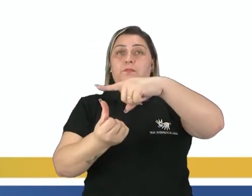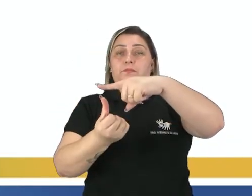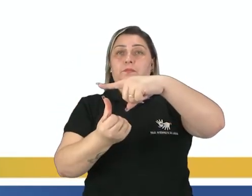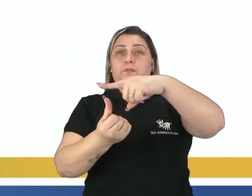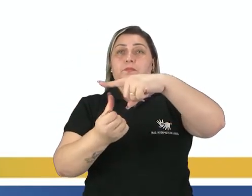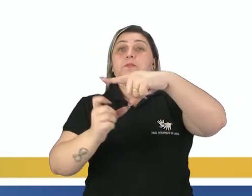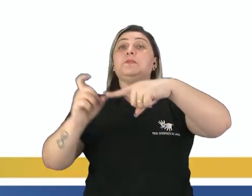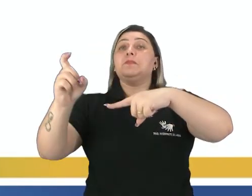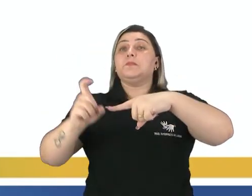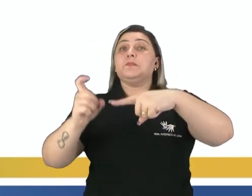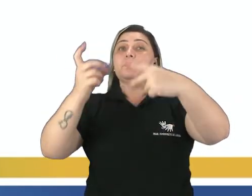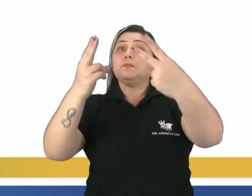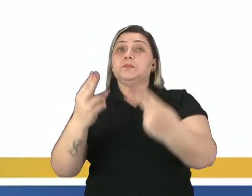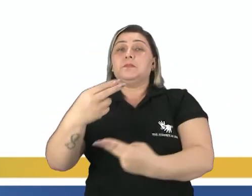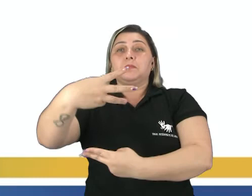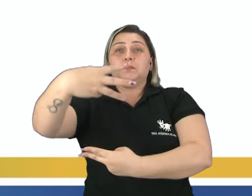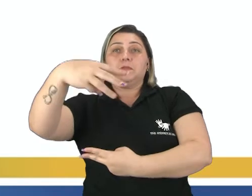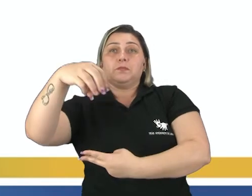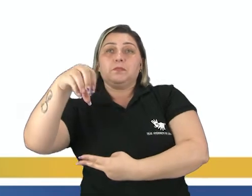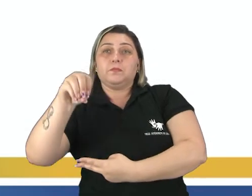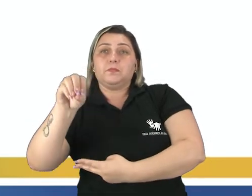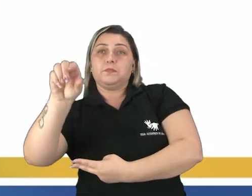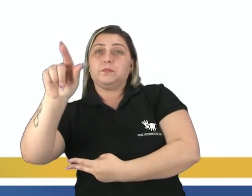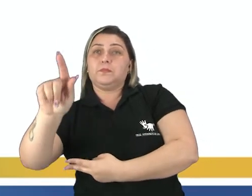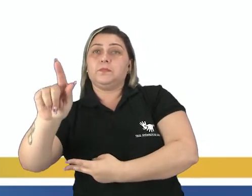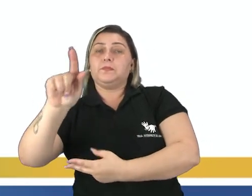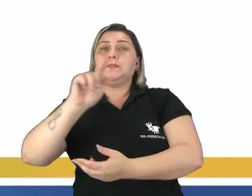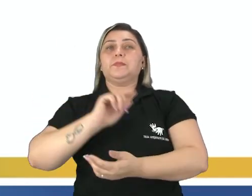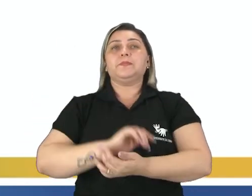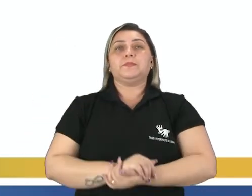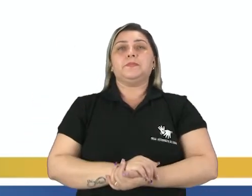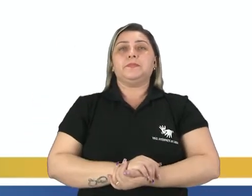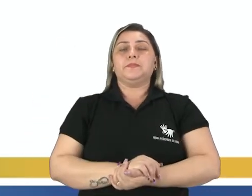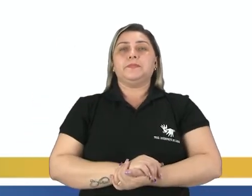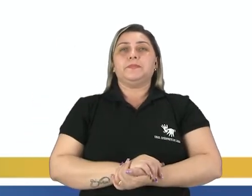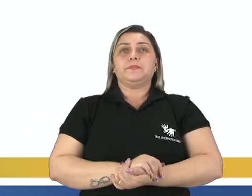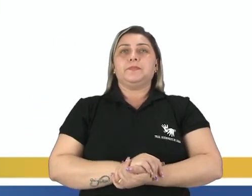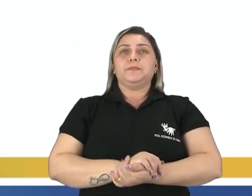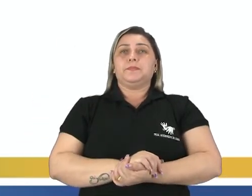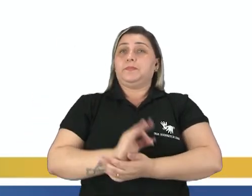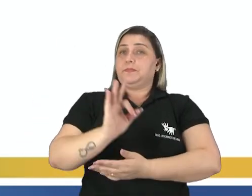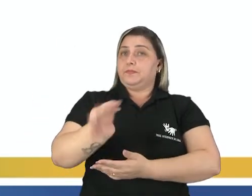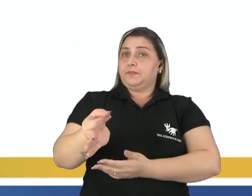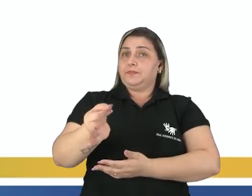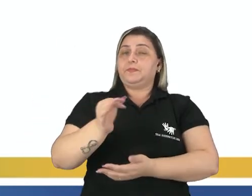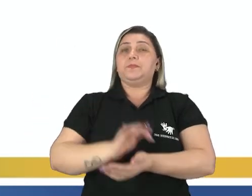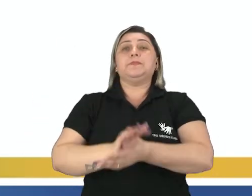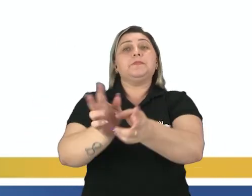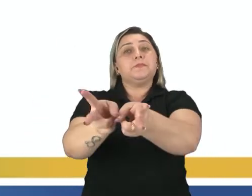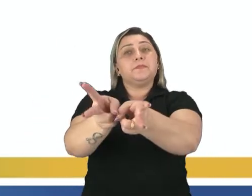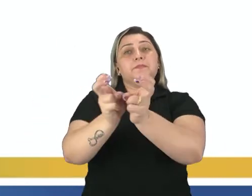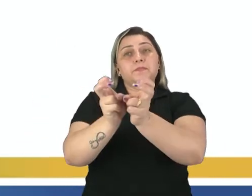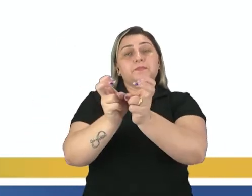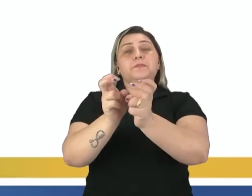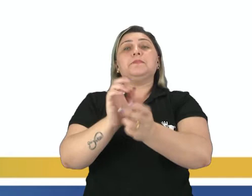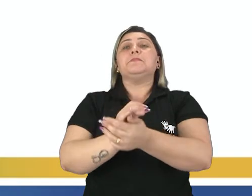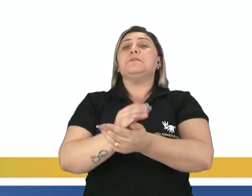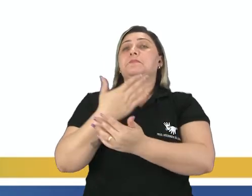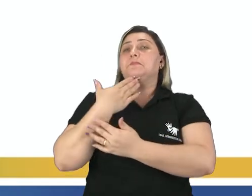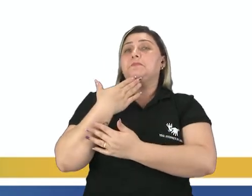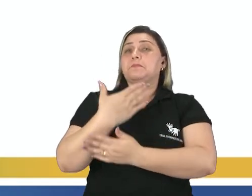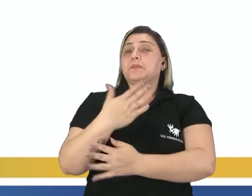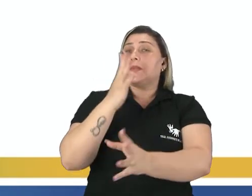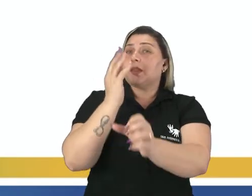para 6, temos um ângulo x igual a 30, certo? Perceba que a questão pede